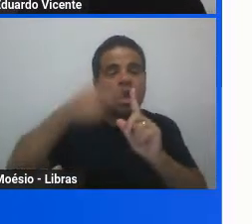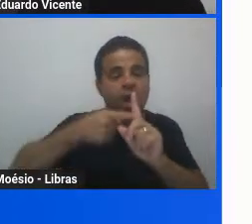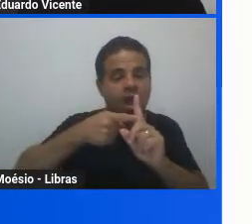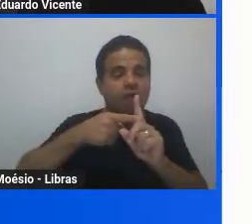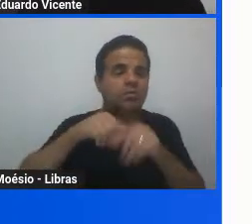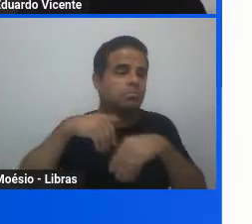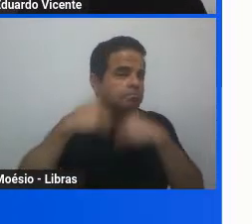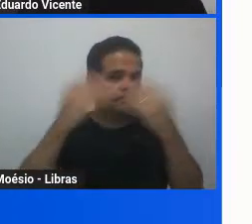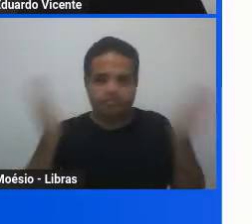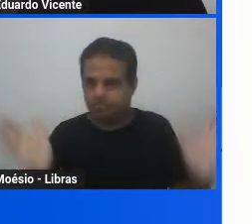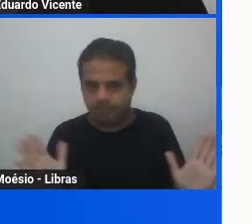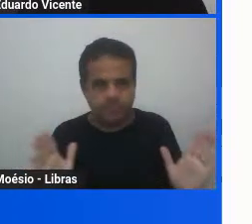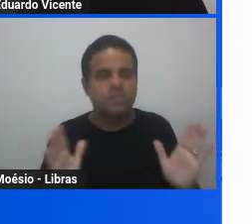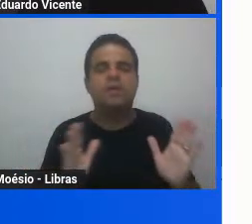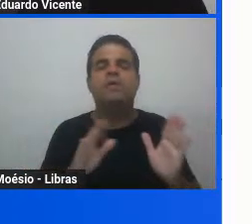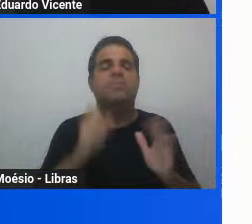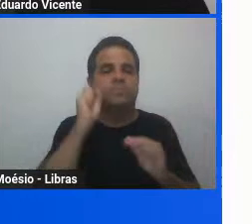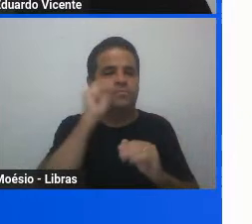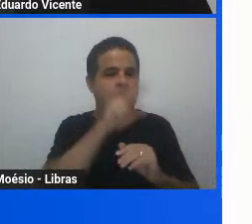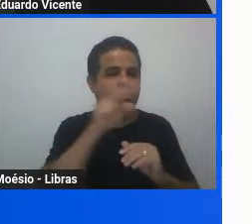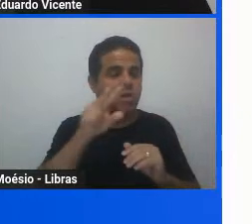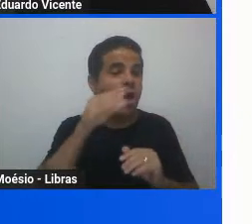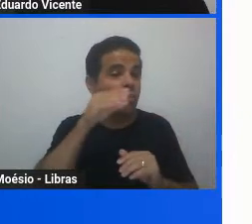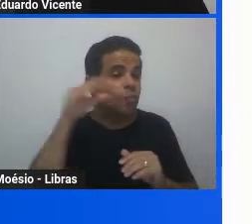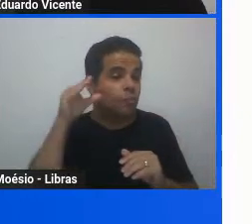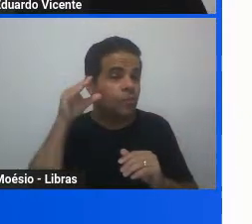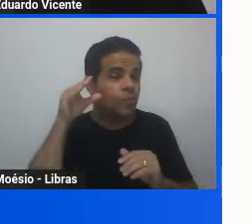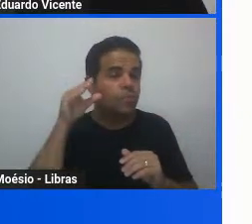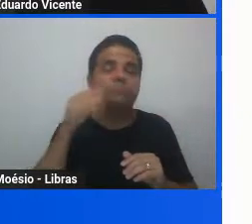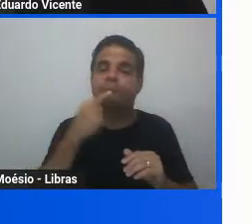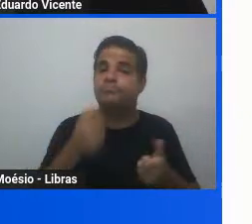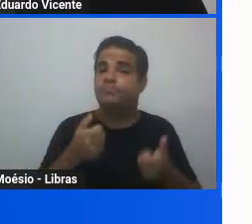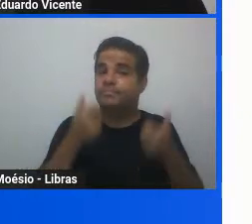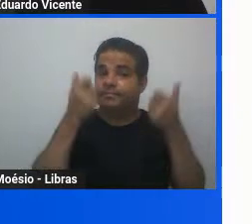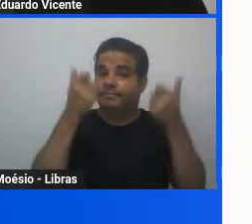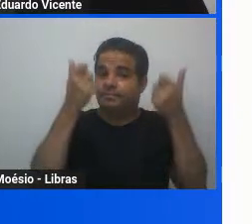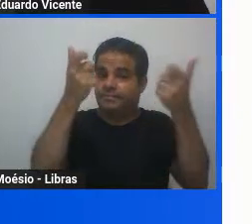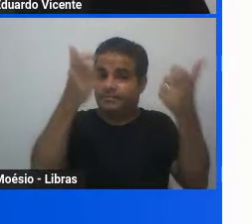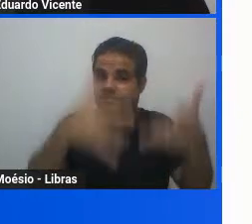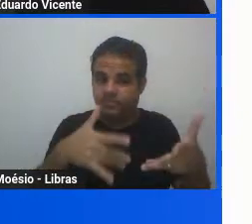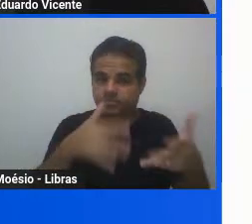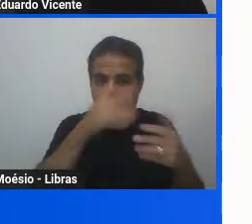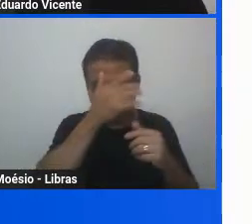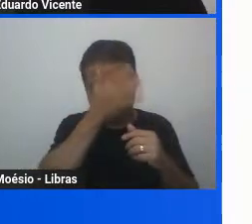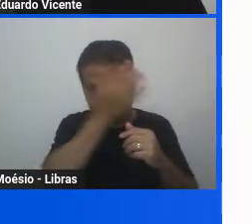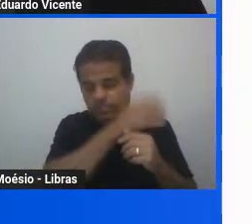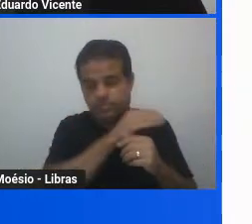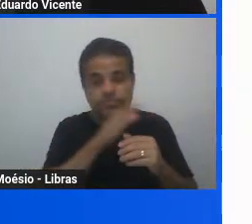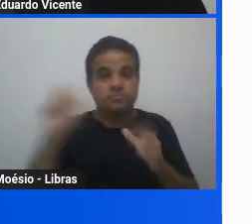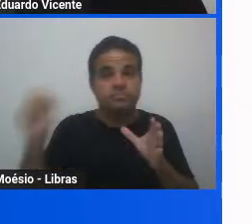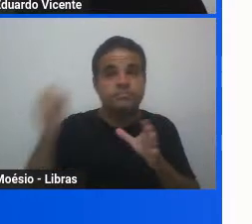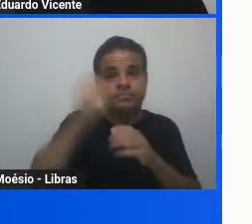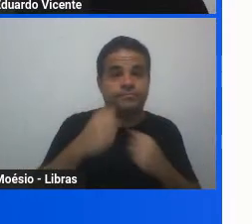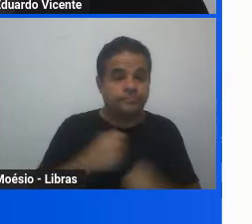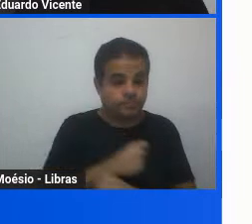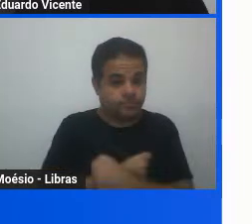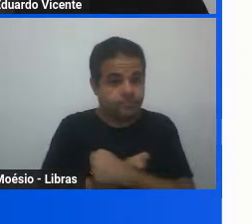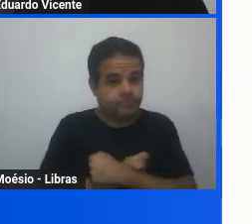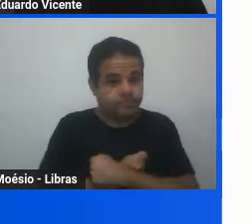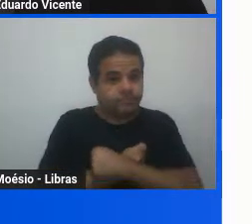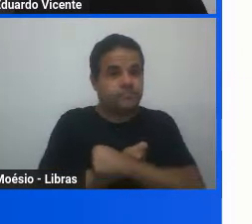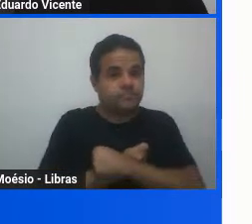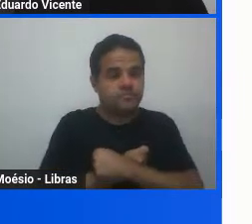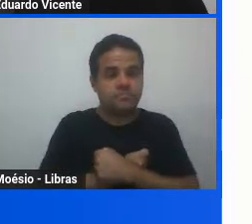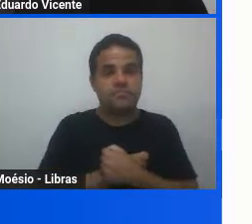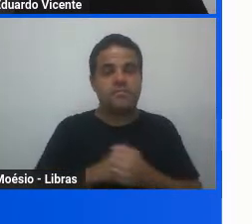próprio. Veja, no adulto, é isso que eu expliquei agora. Vou envolver meus braços, né, entre a